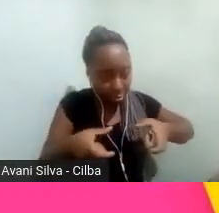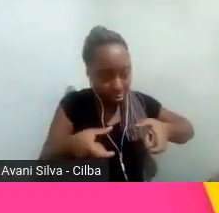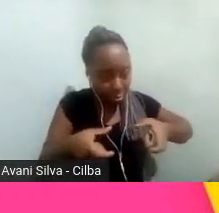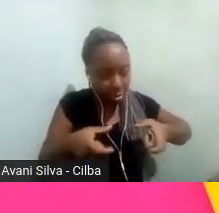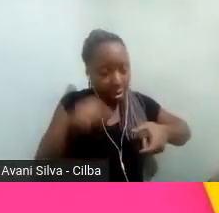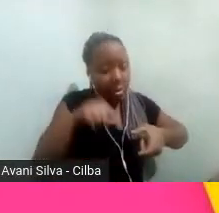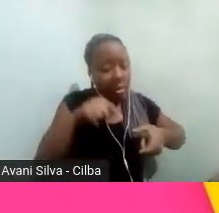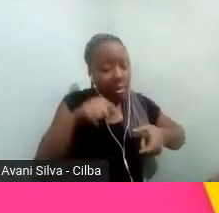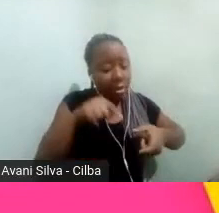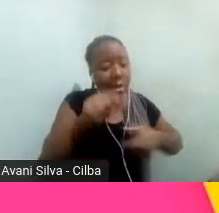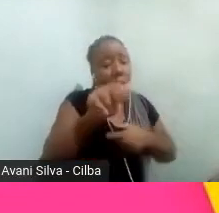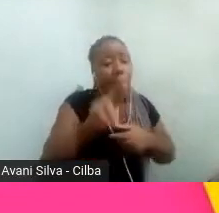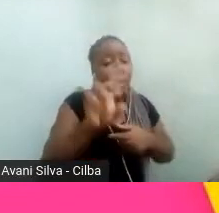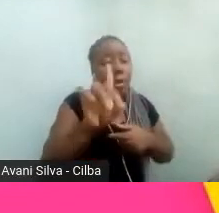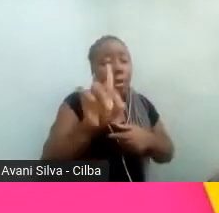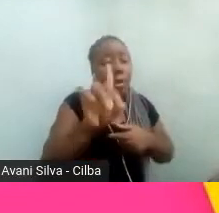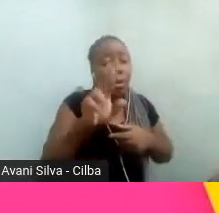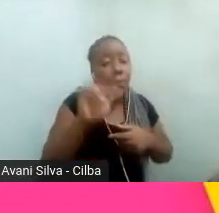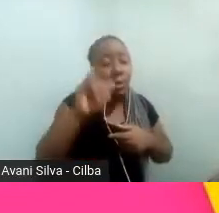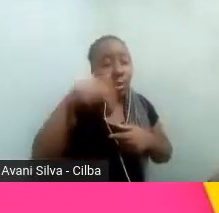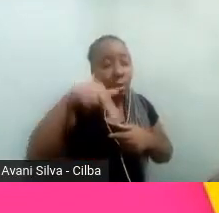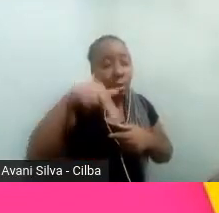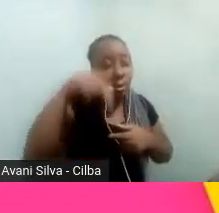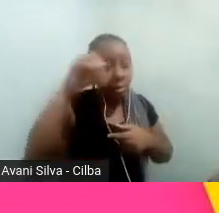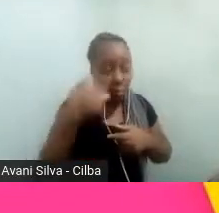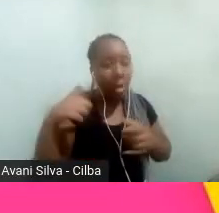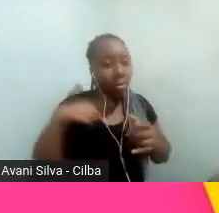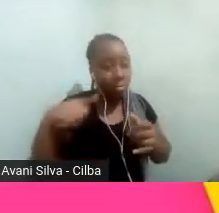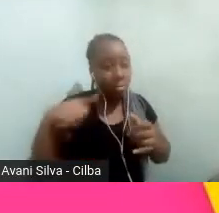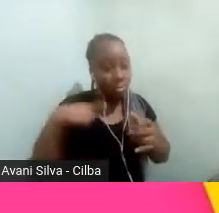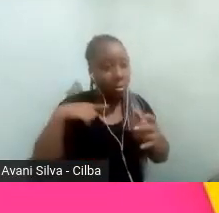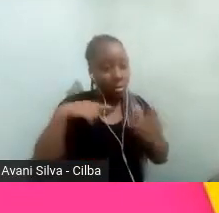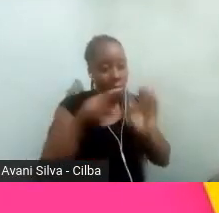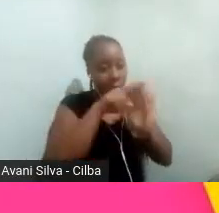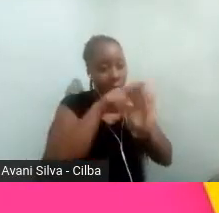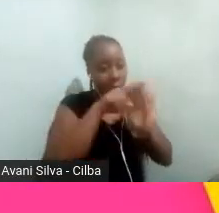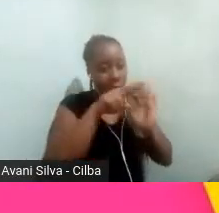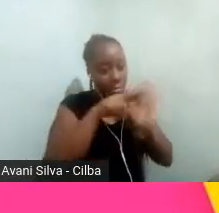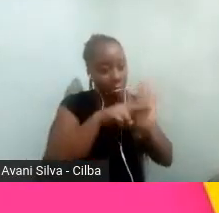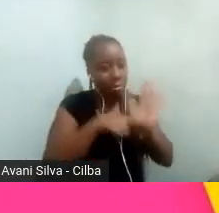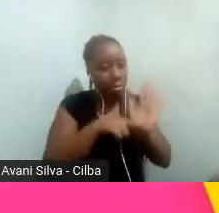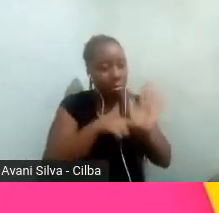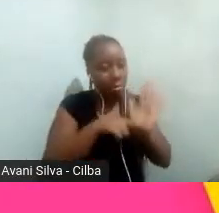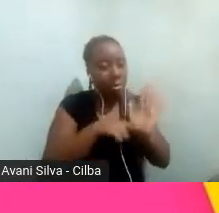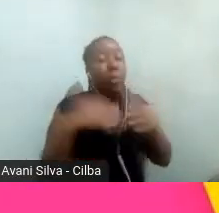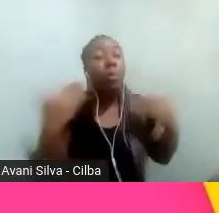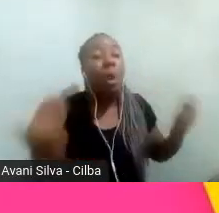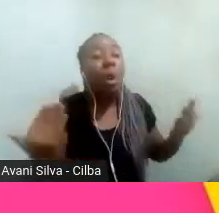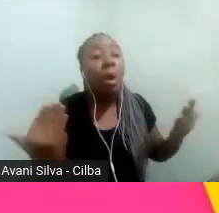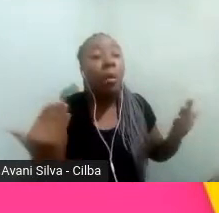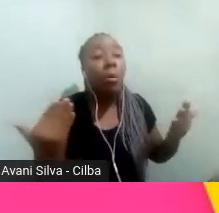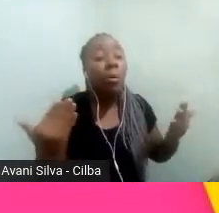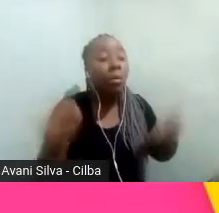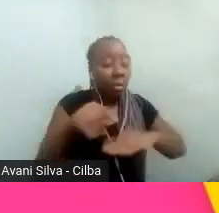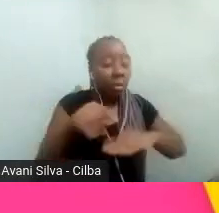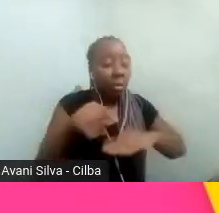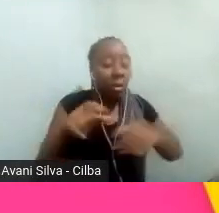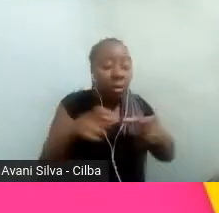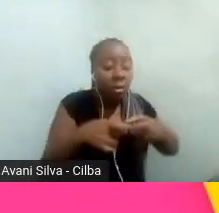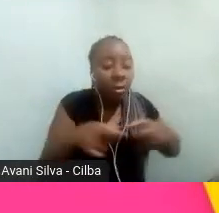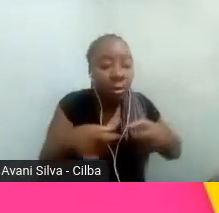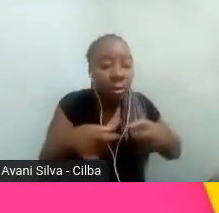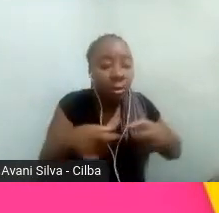uma regra, né? No caso, todo Arduino tem uma regra. Na lateral do Arduino, nós temos